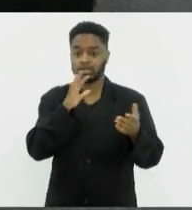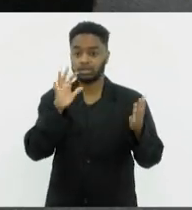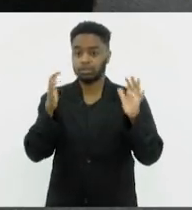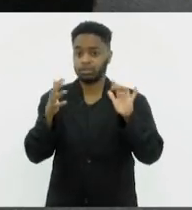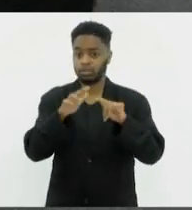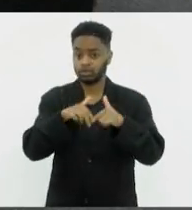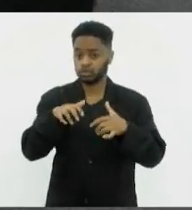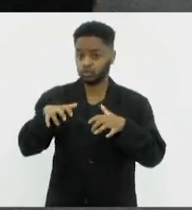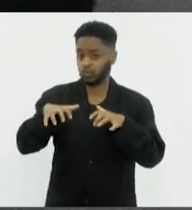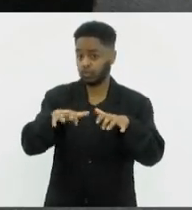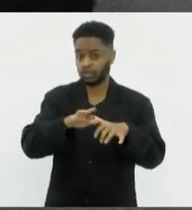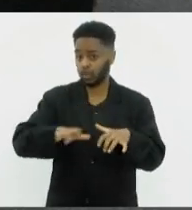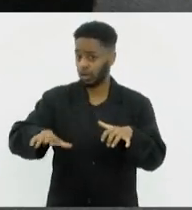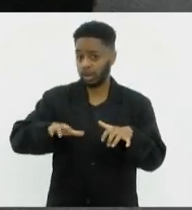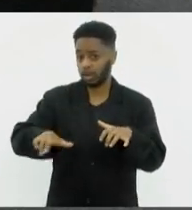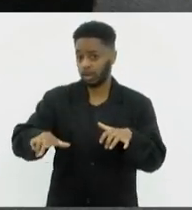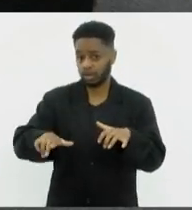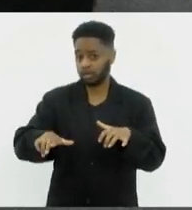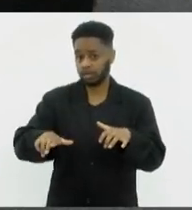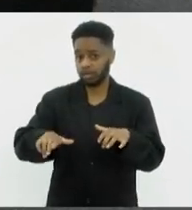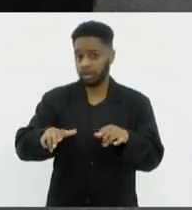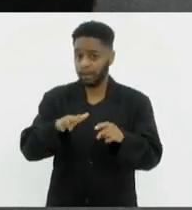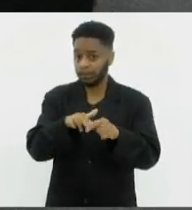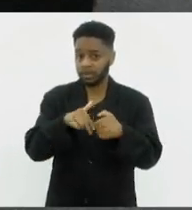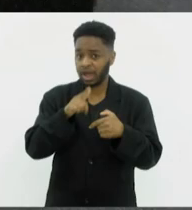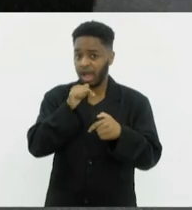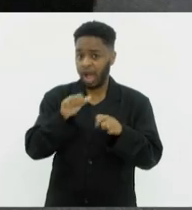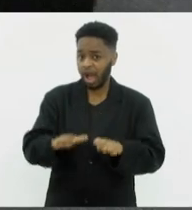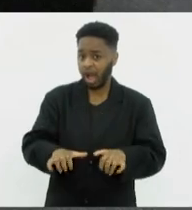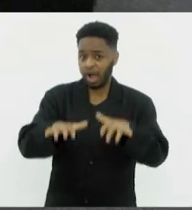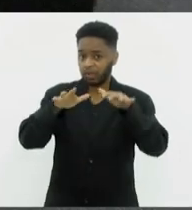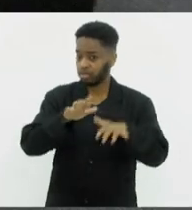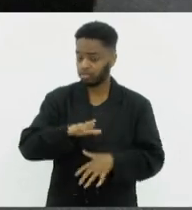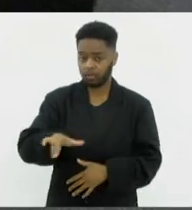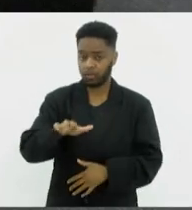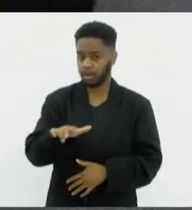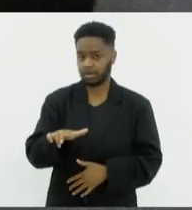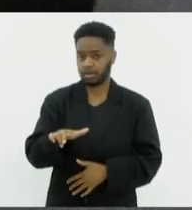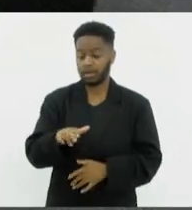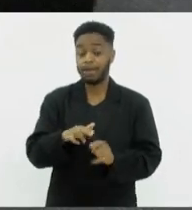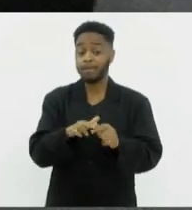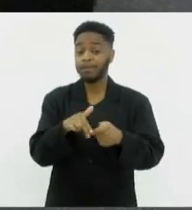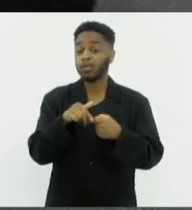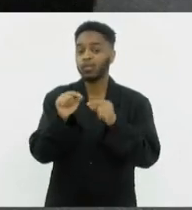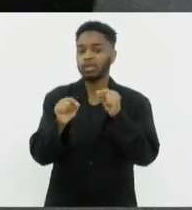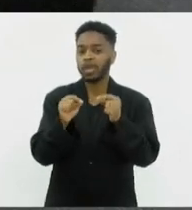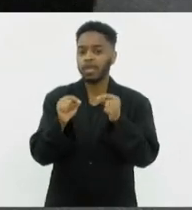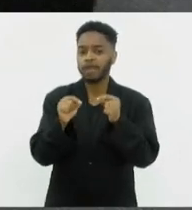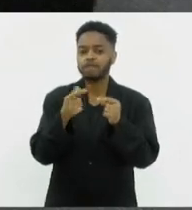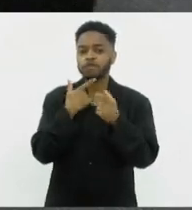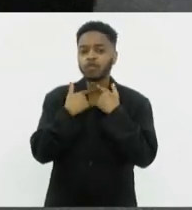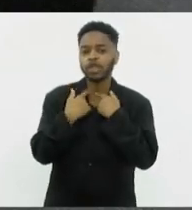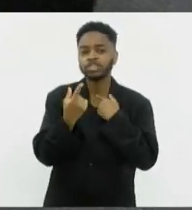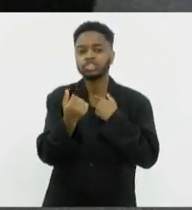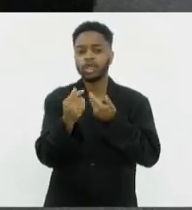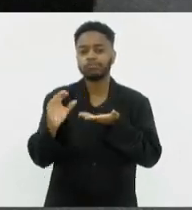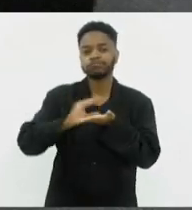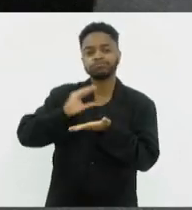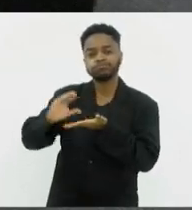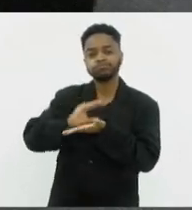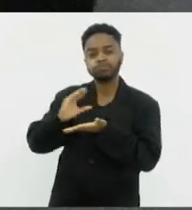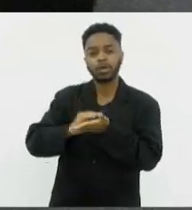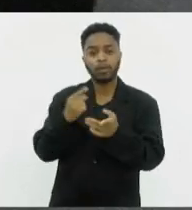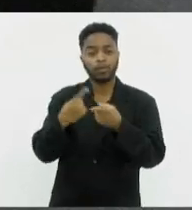da chuva, não é por causa das enchentes em si, é por causa da ganância daqueles que, a partir dos